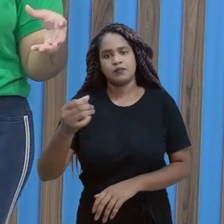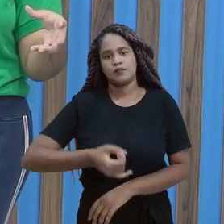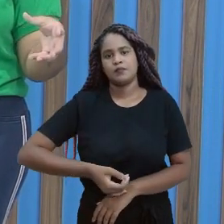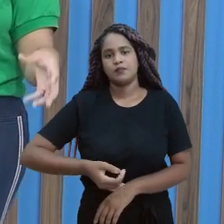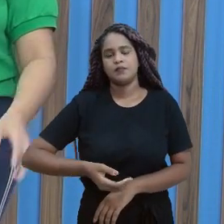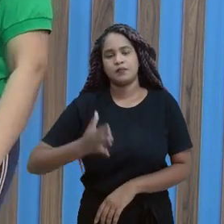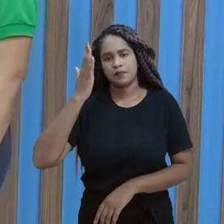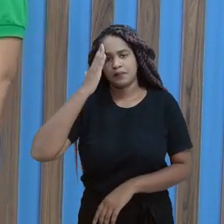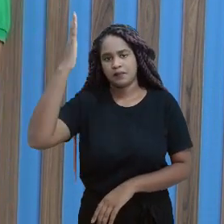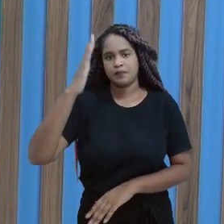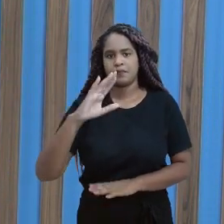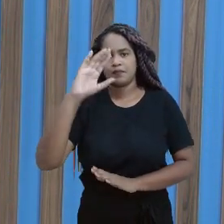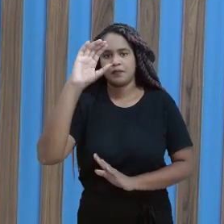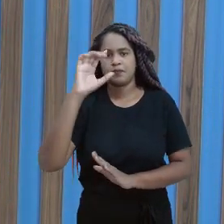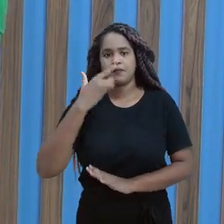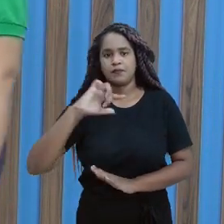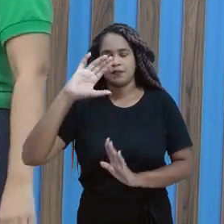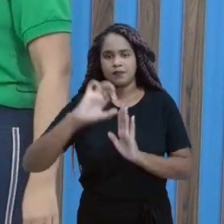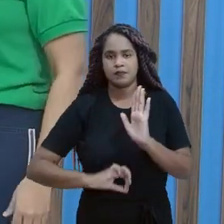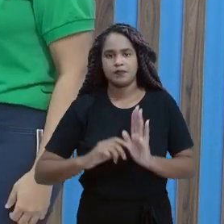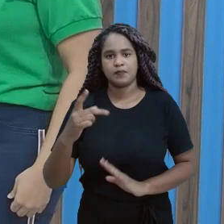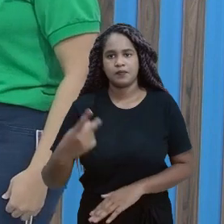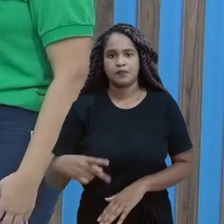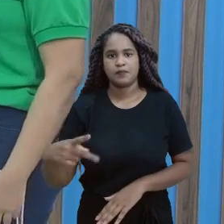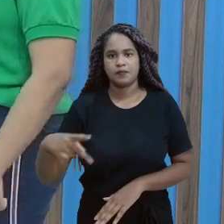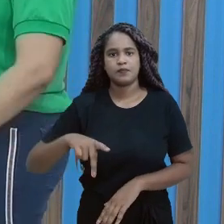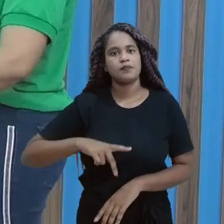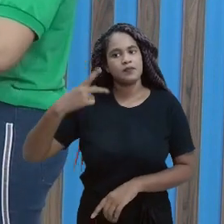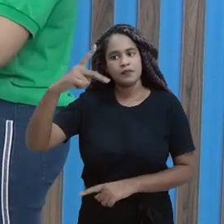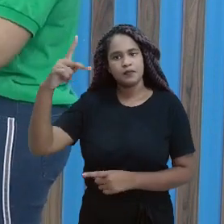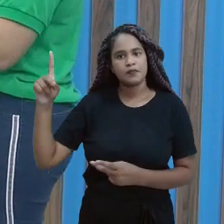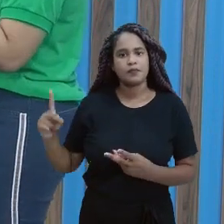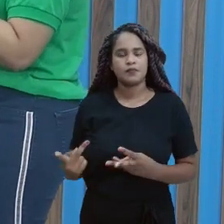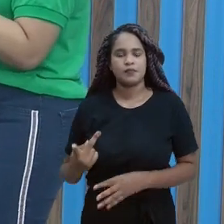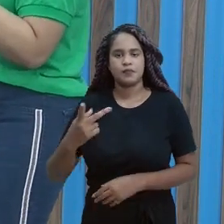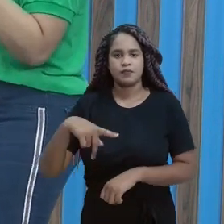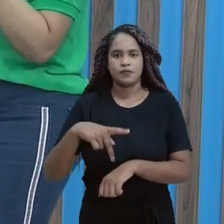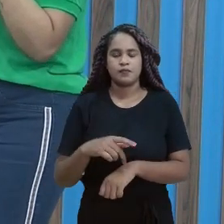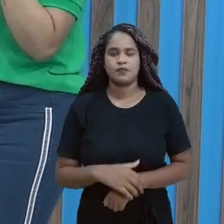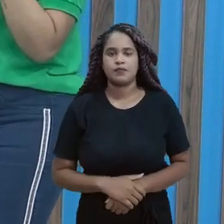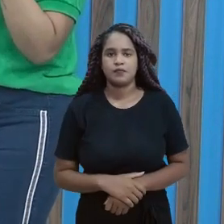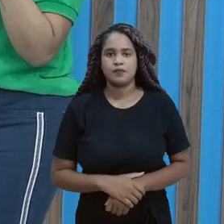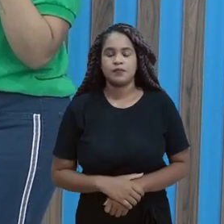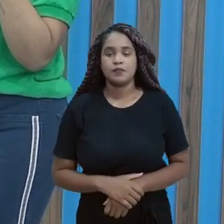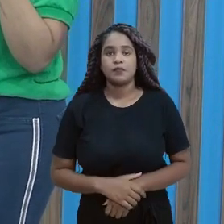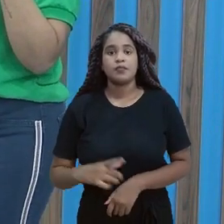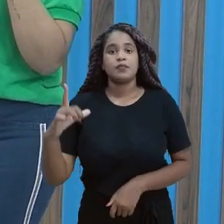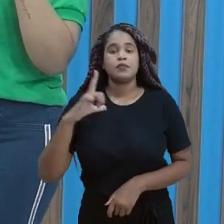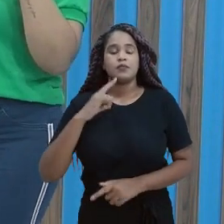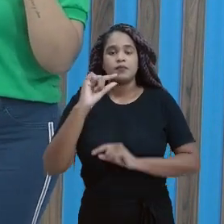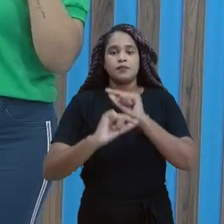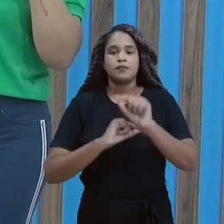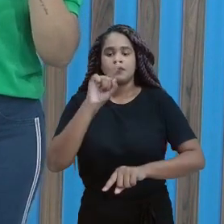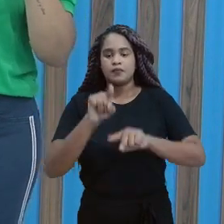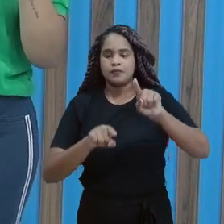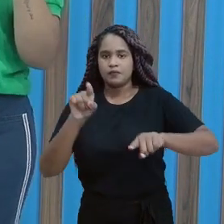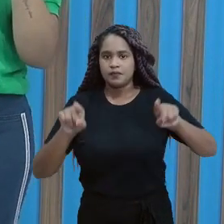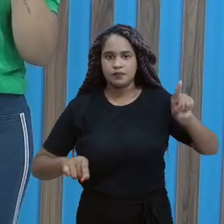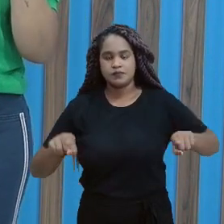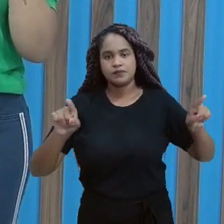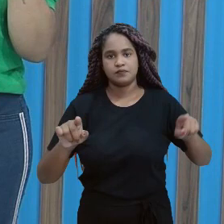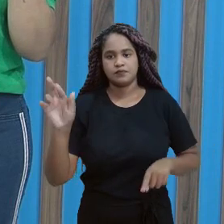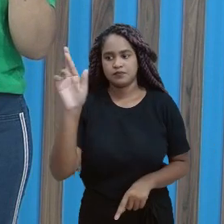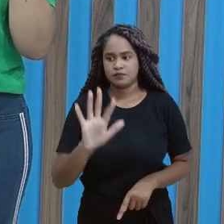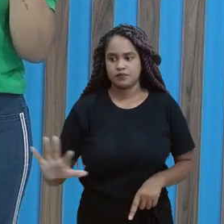desses países, certo? Vamos lá. A gente tem uma certa variação regional, né?